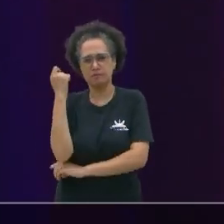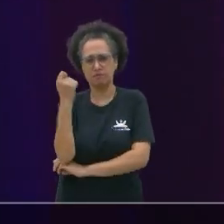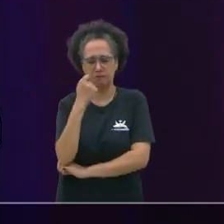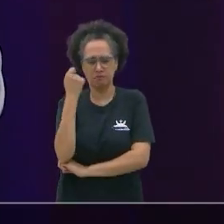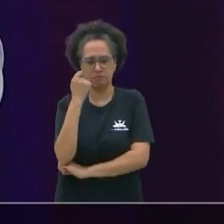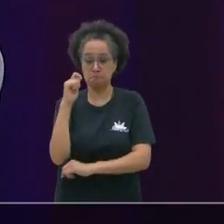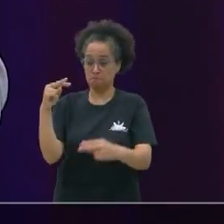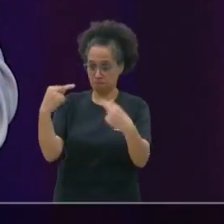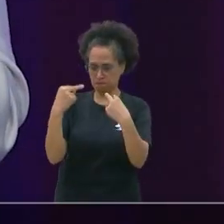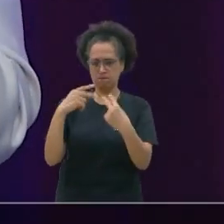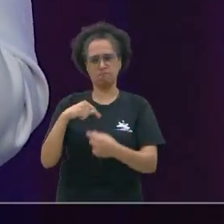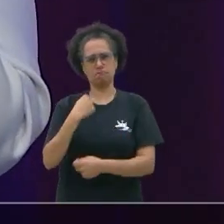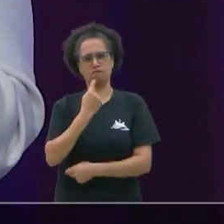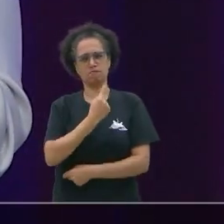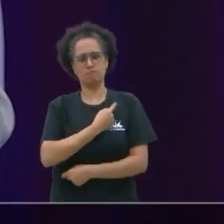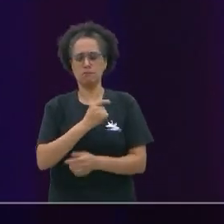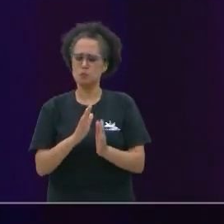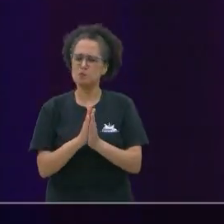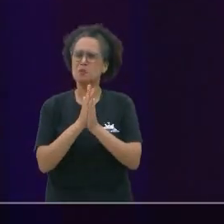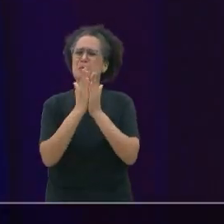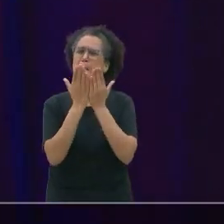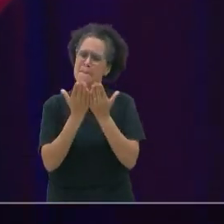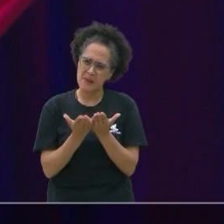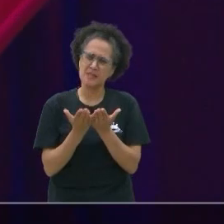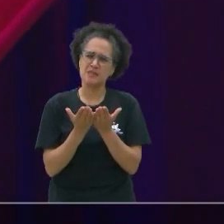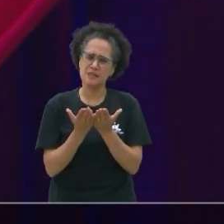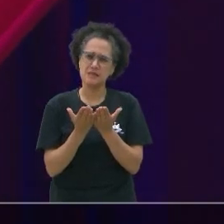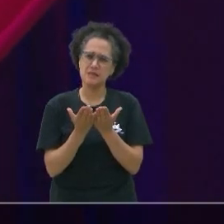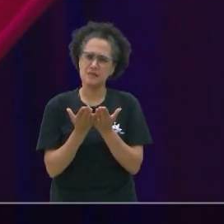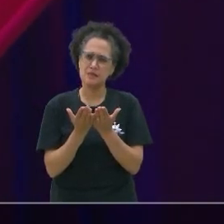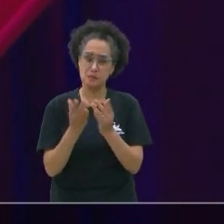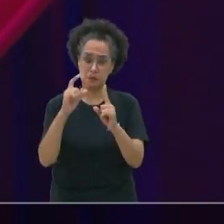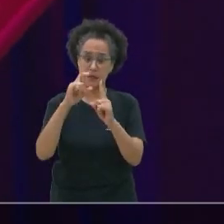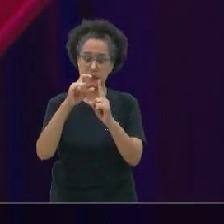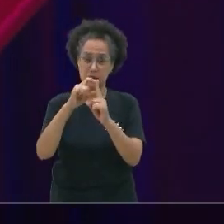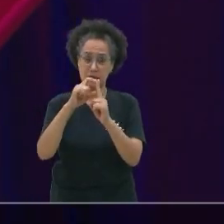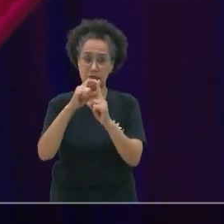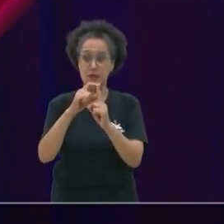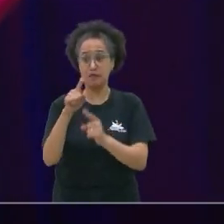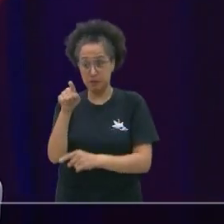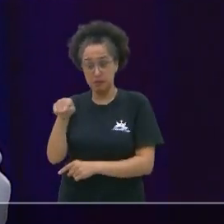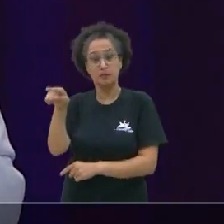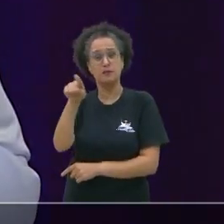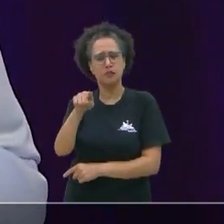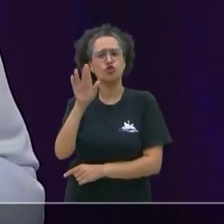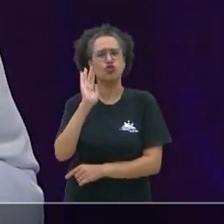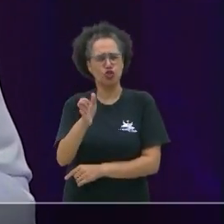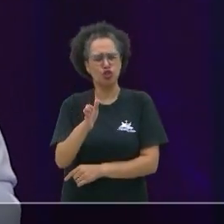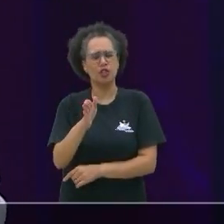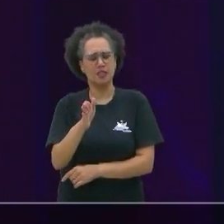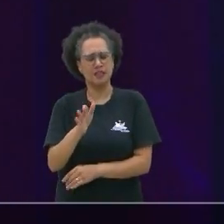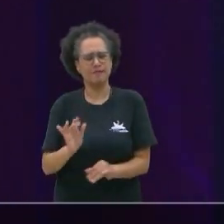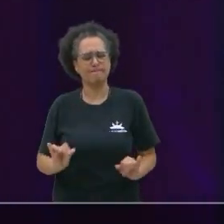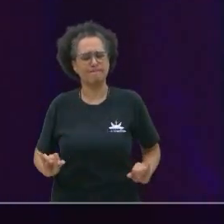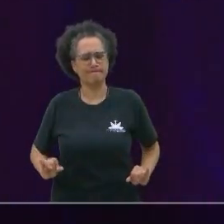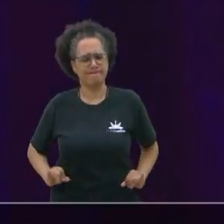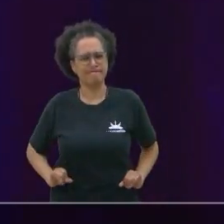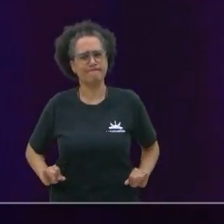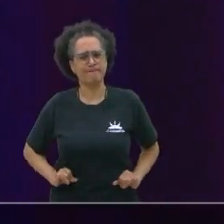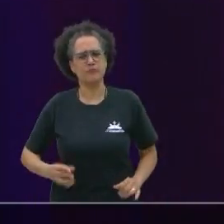assistindo. Mas essa palavra desespero é para você que já viveu uma enchente como